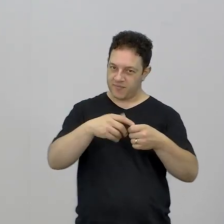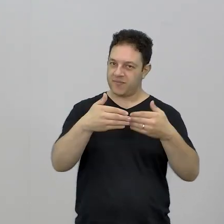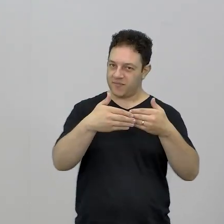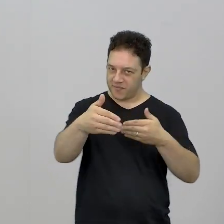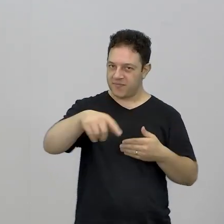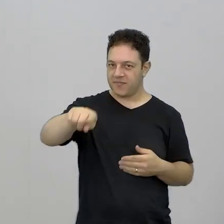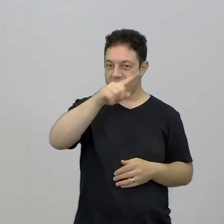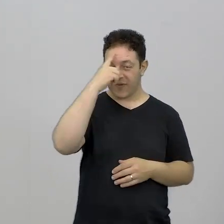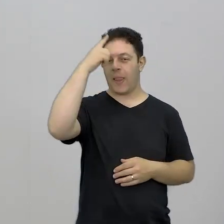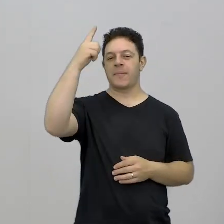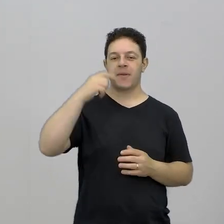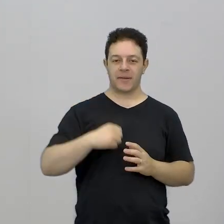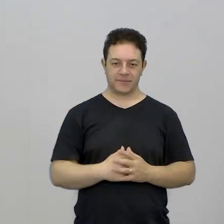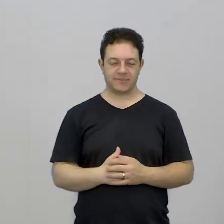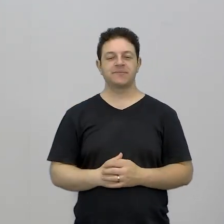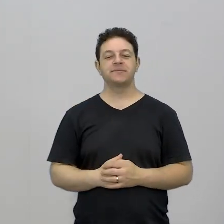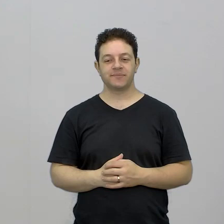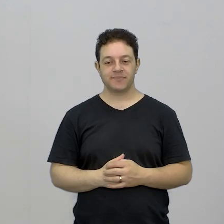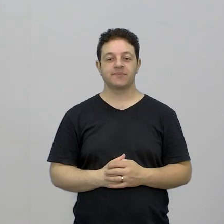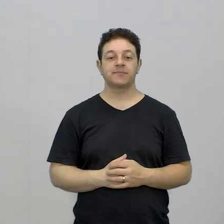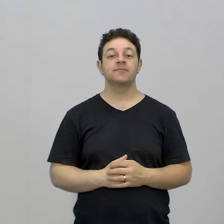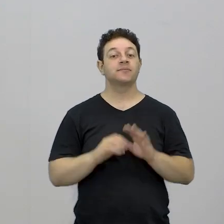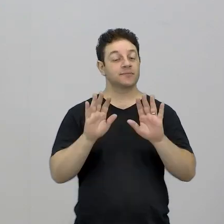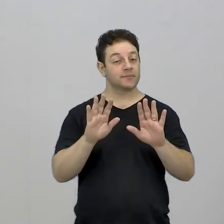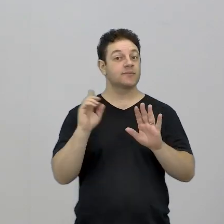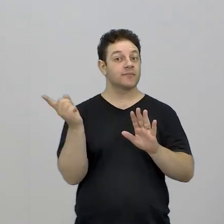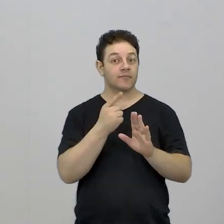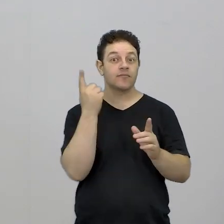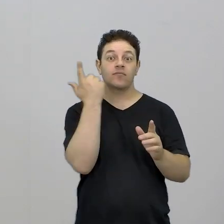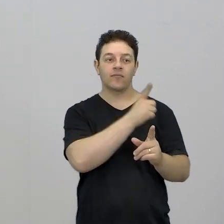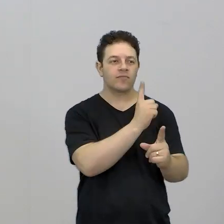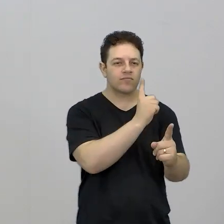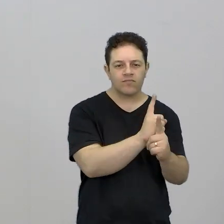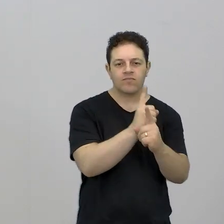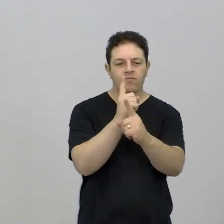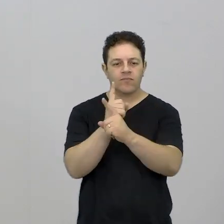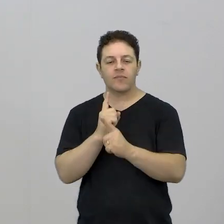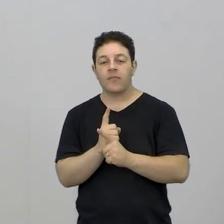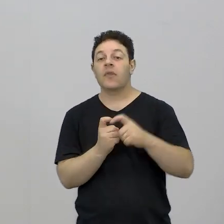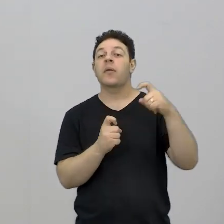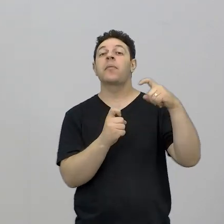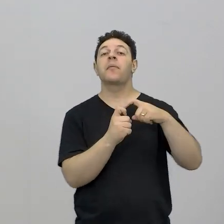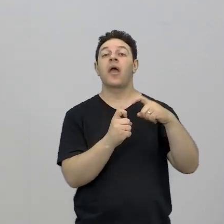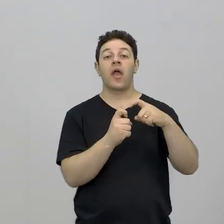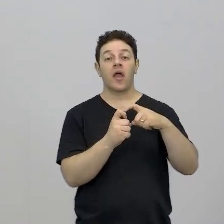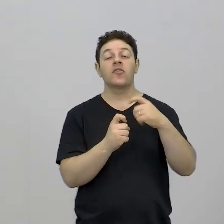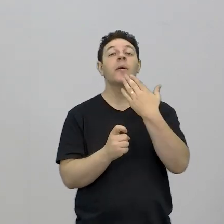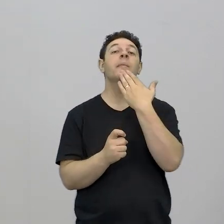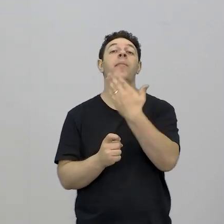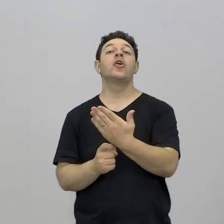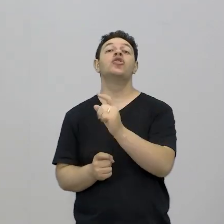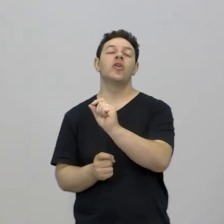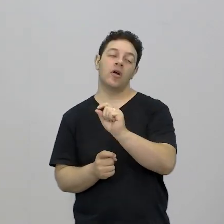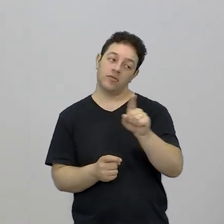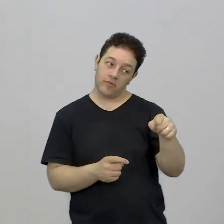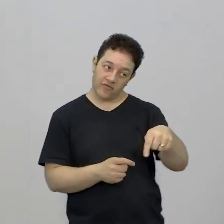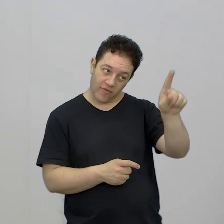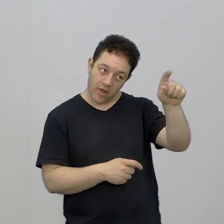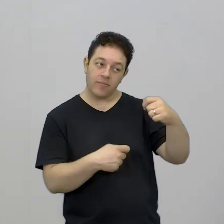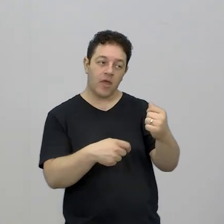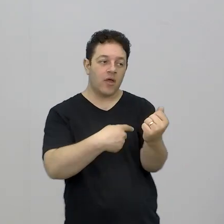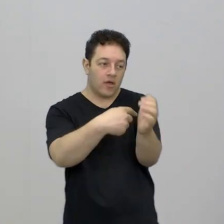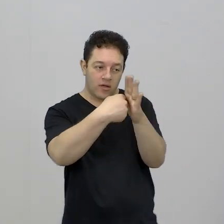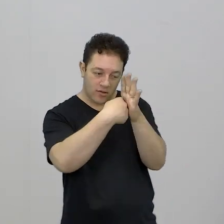para vocês. E aí, gente, né, para a gente descobrir, o médico, obviamente, né, ele pediu exames, né? E é isso aí